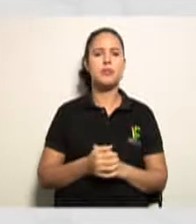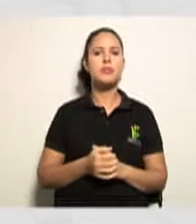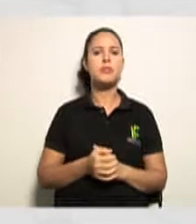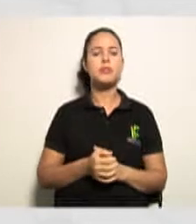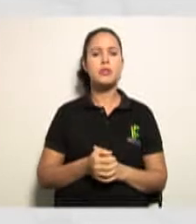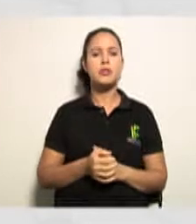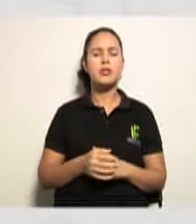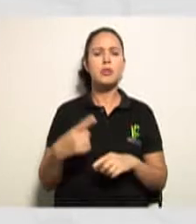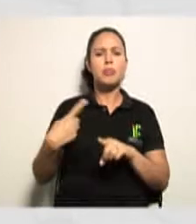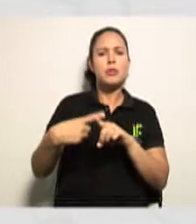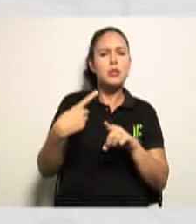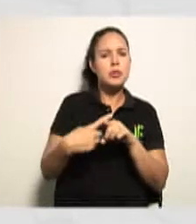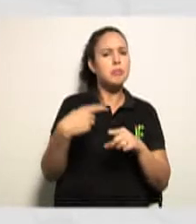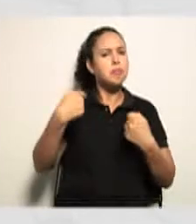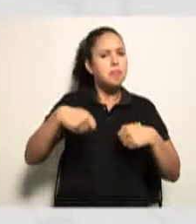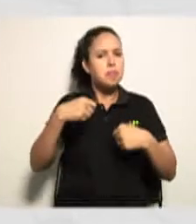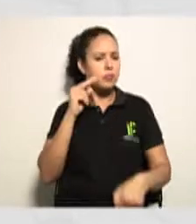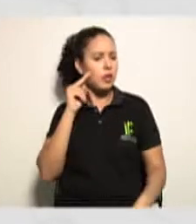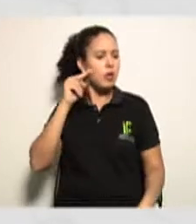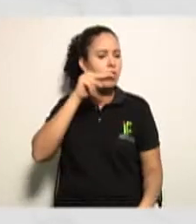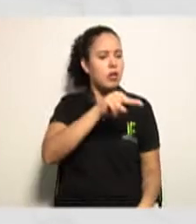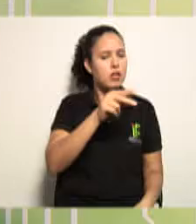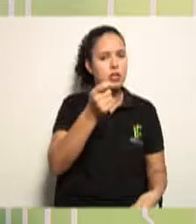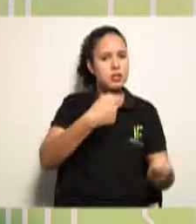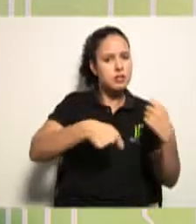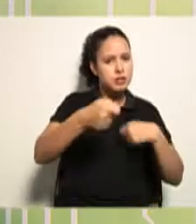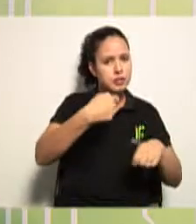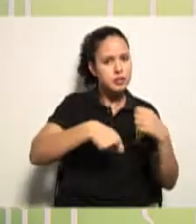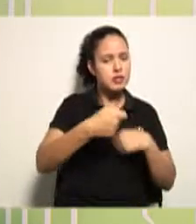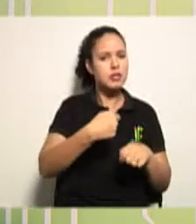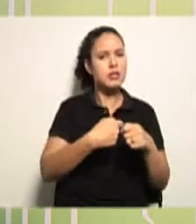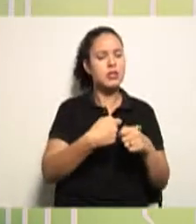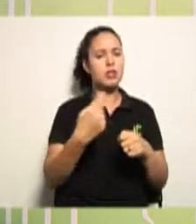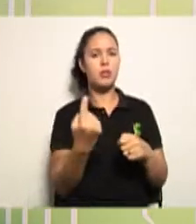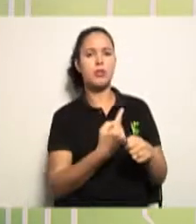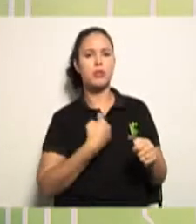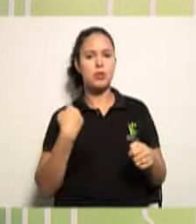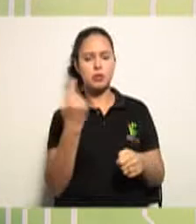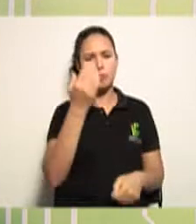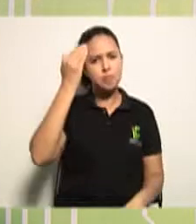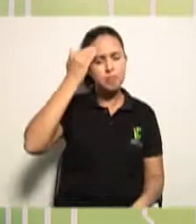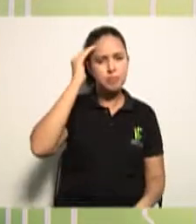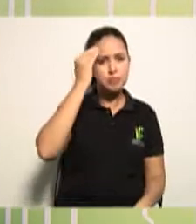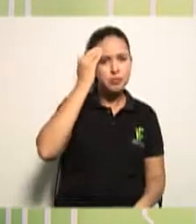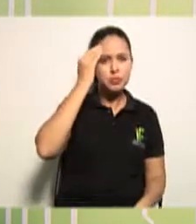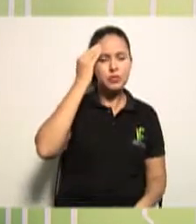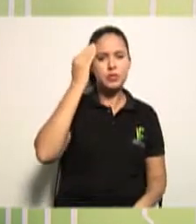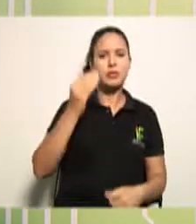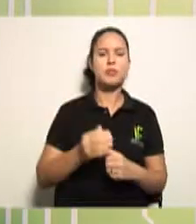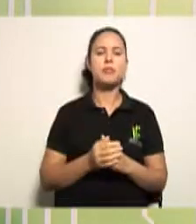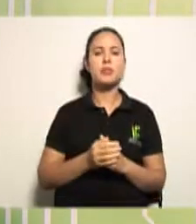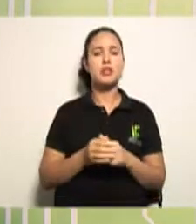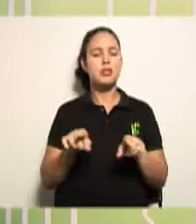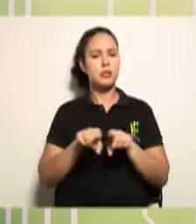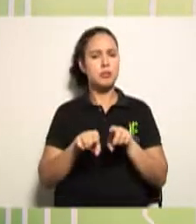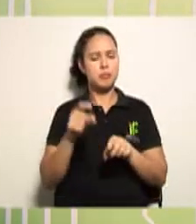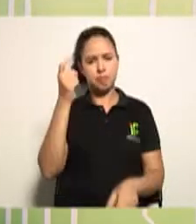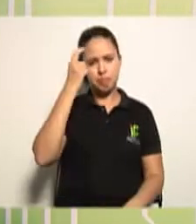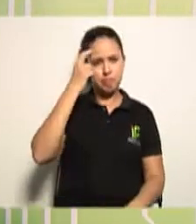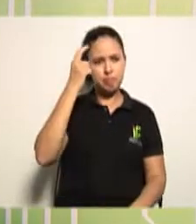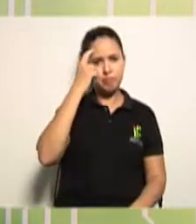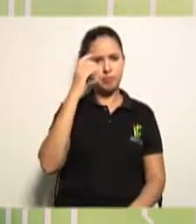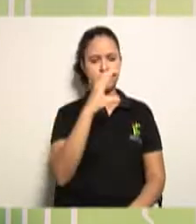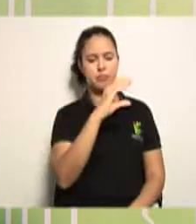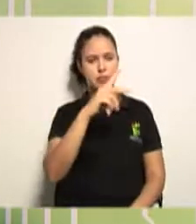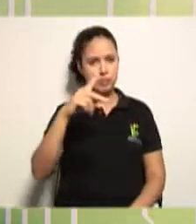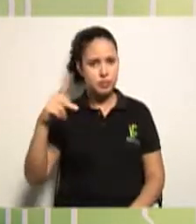que eu preciso olhar para a administração para entender ou para pensar na minha